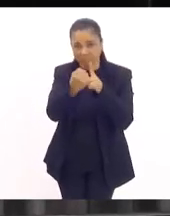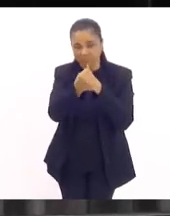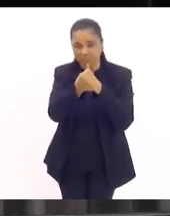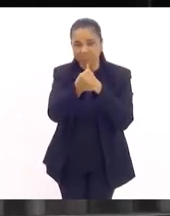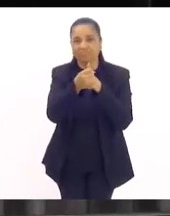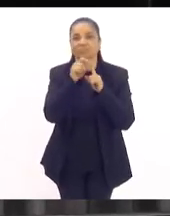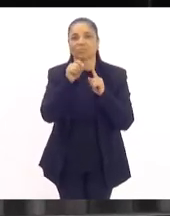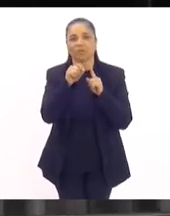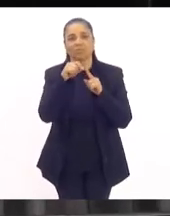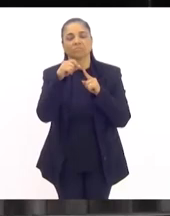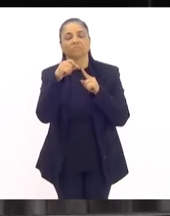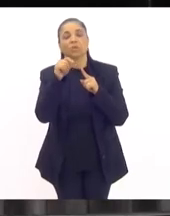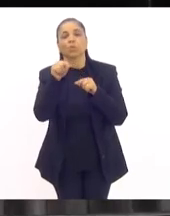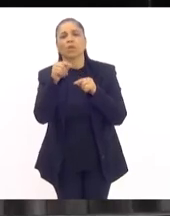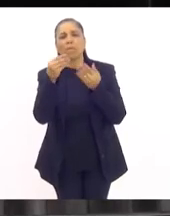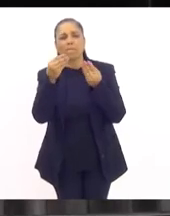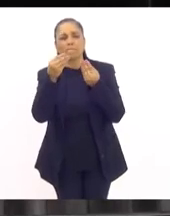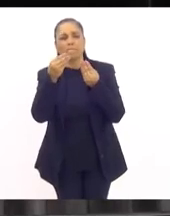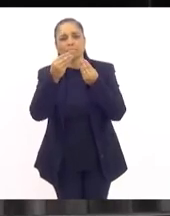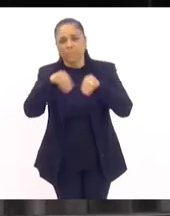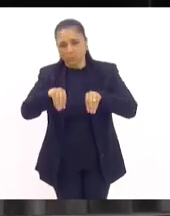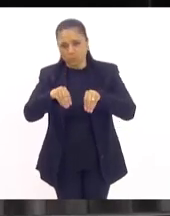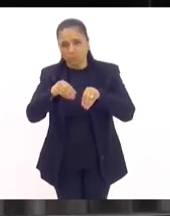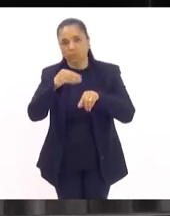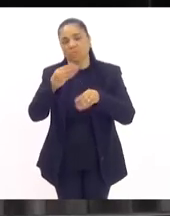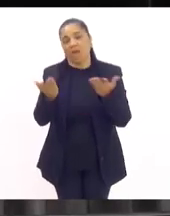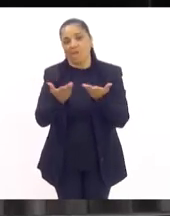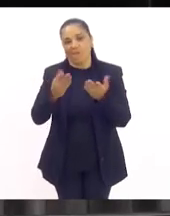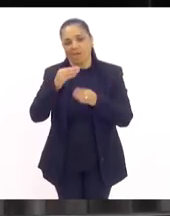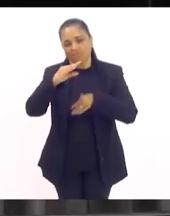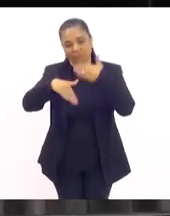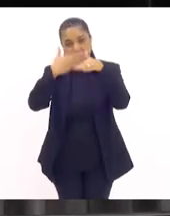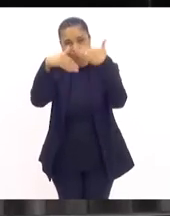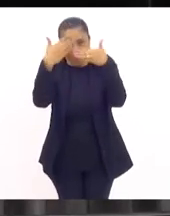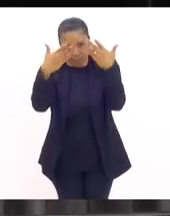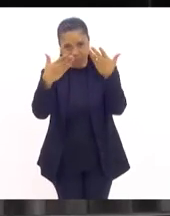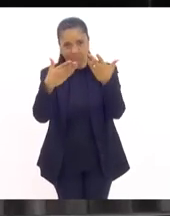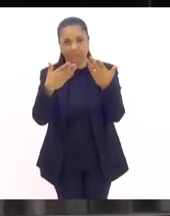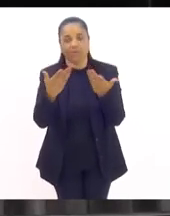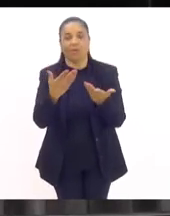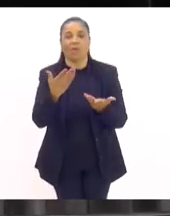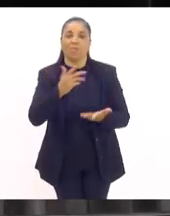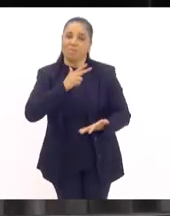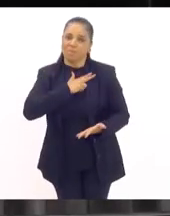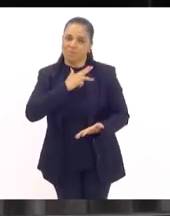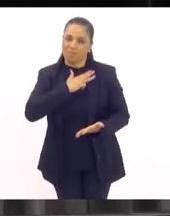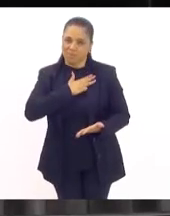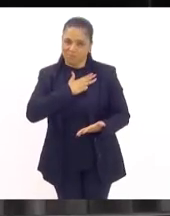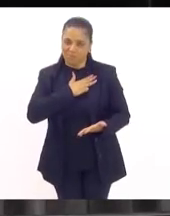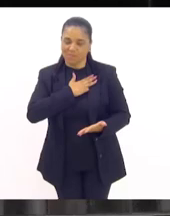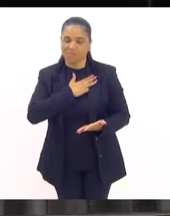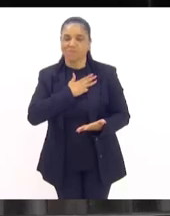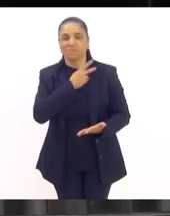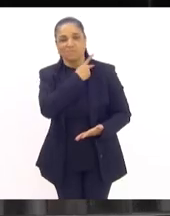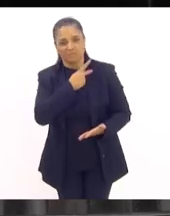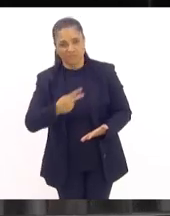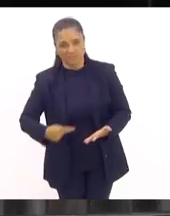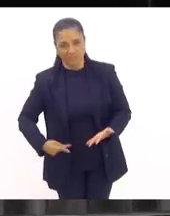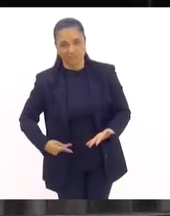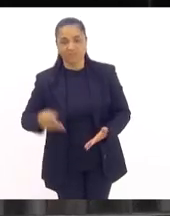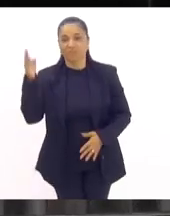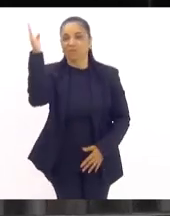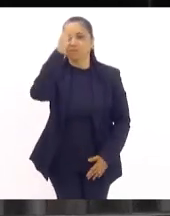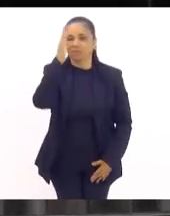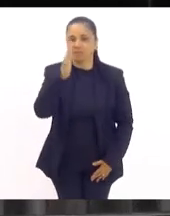reconstruir o que foi destruído. Então, como disse o meu querido presidente Lula, nosso querido presidente, o